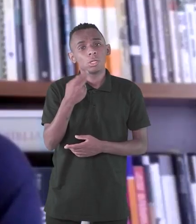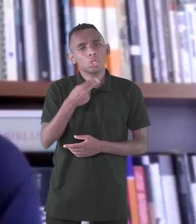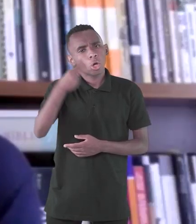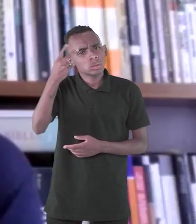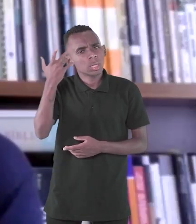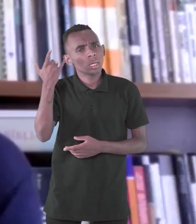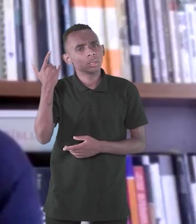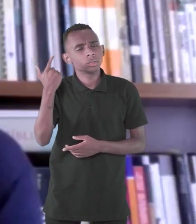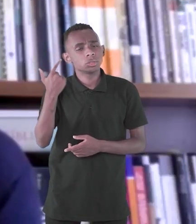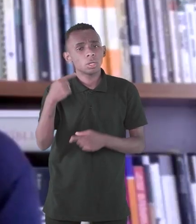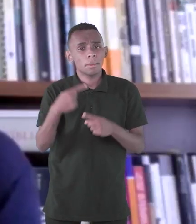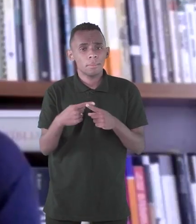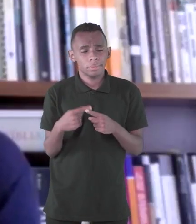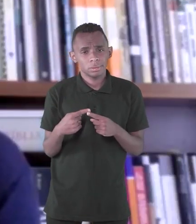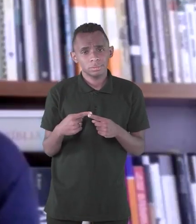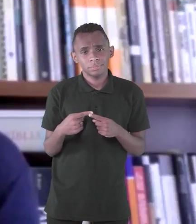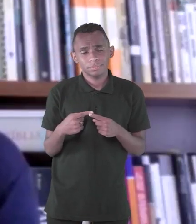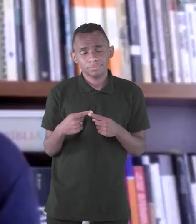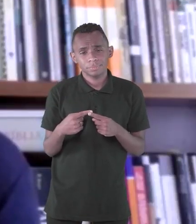conta